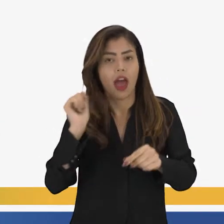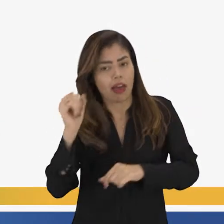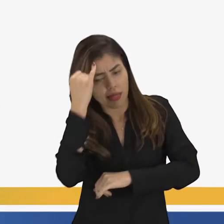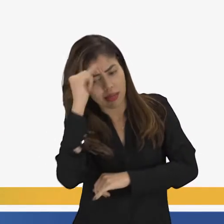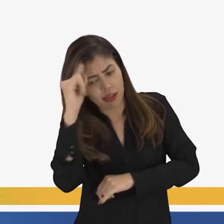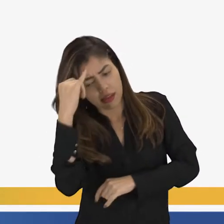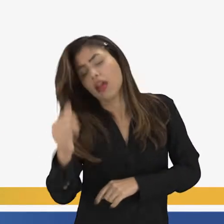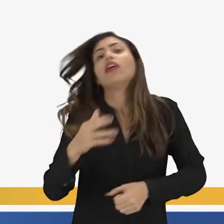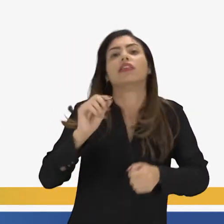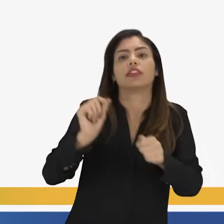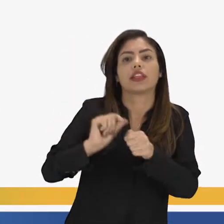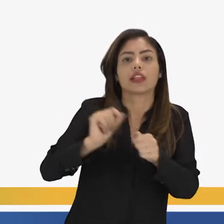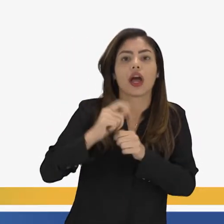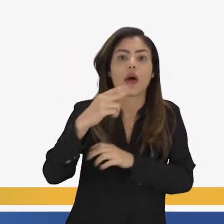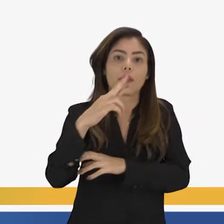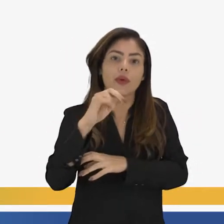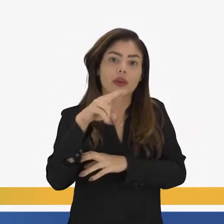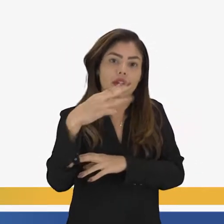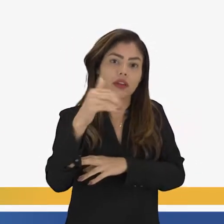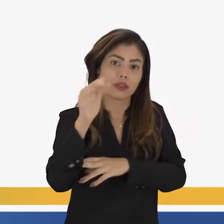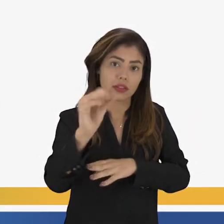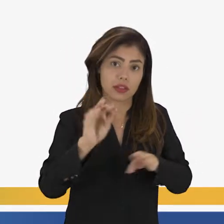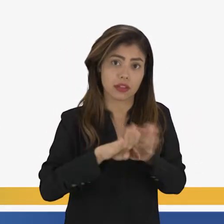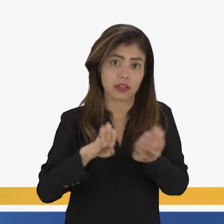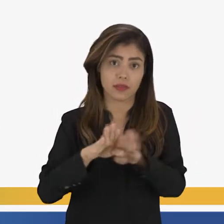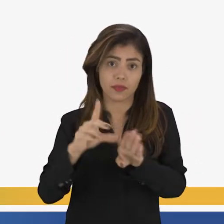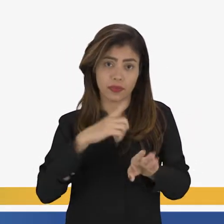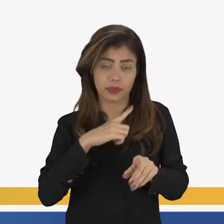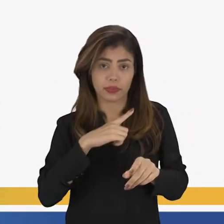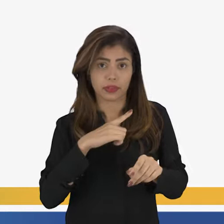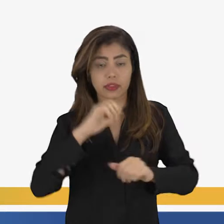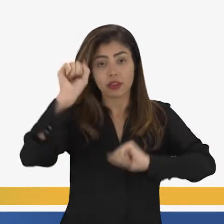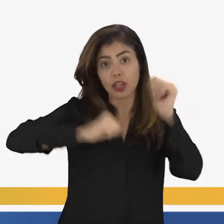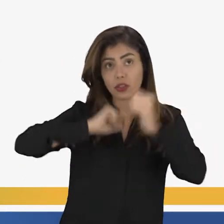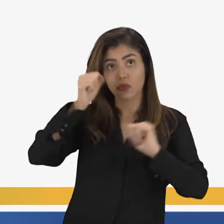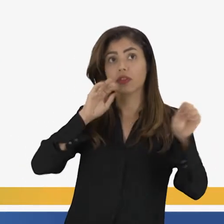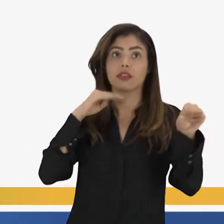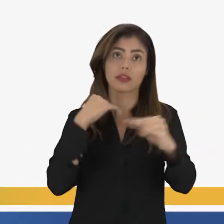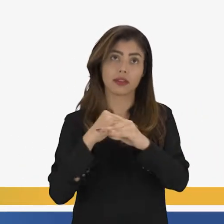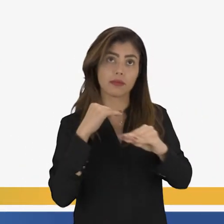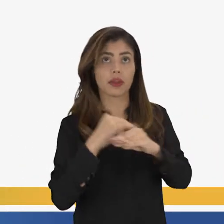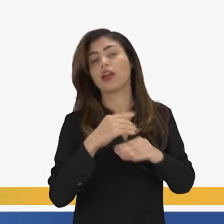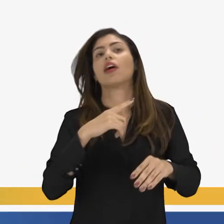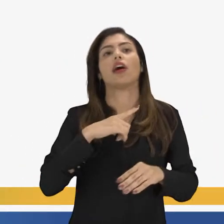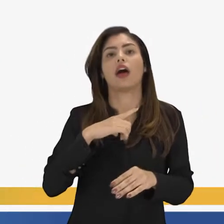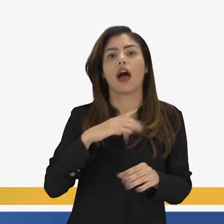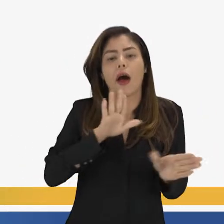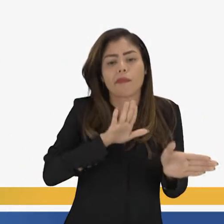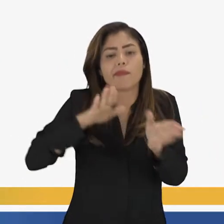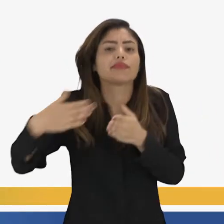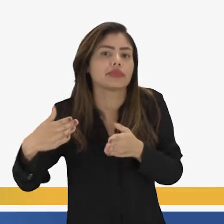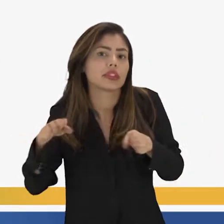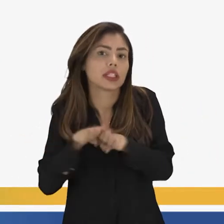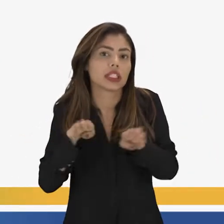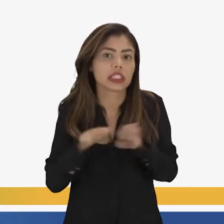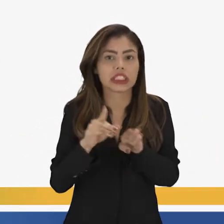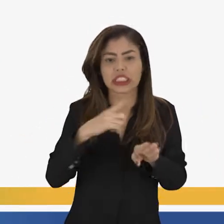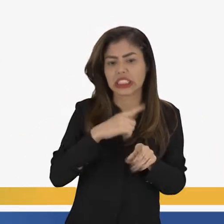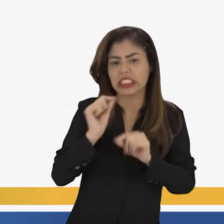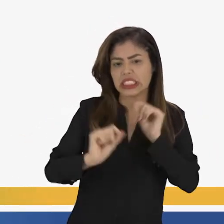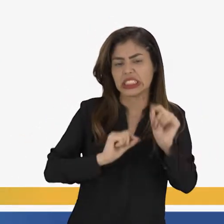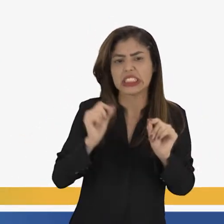ideia de produção em massa, comum nas fábricas e também nas indústrias, que passou a ser adaptada às